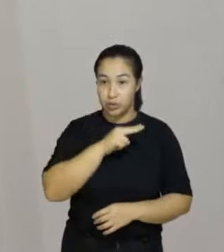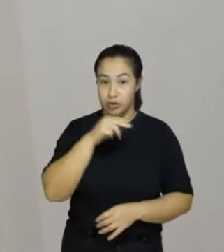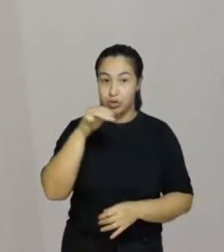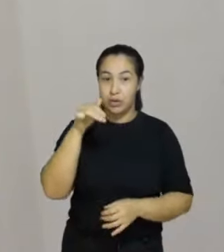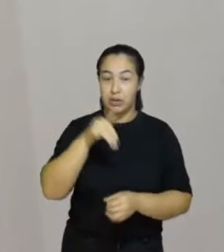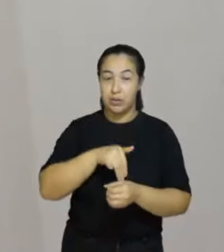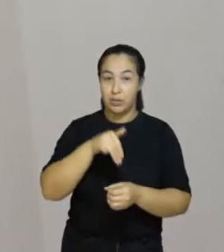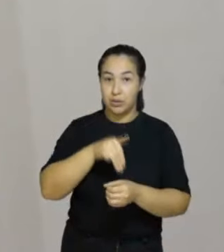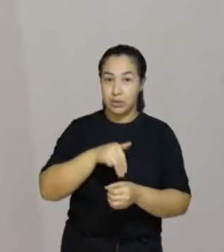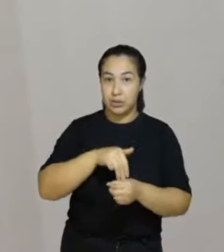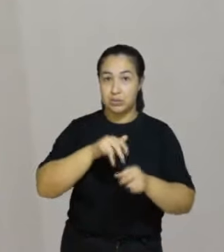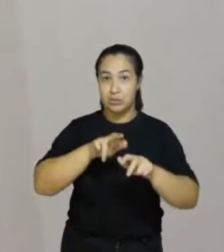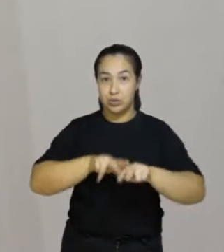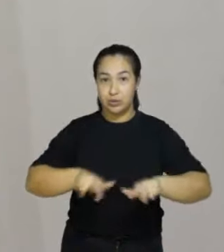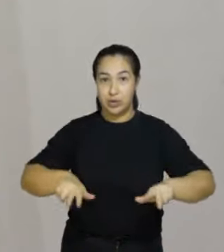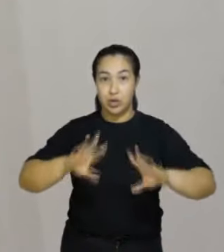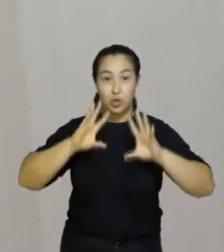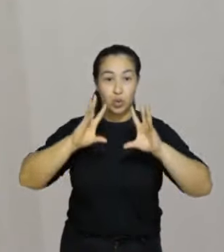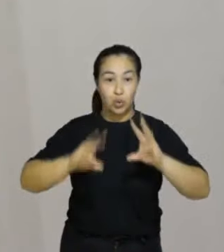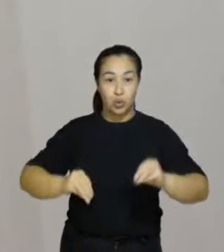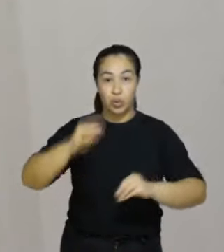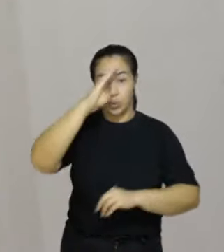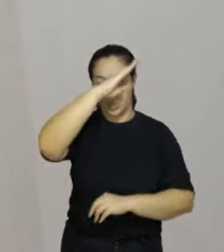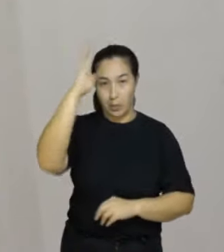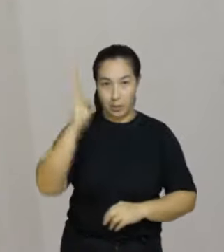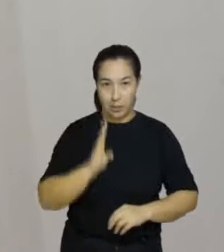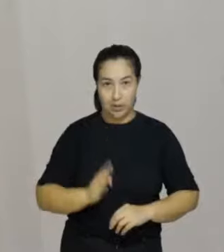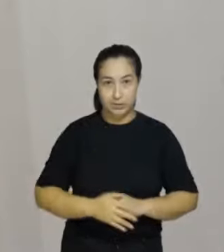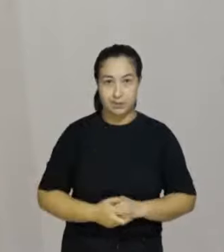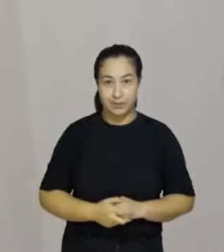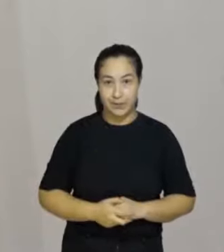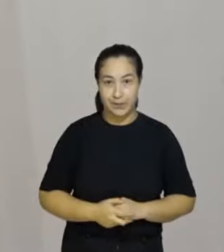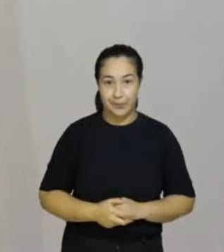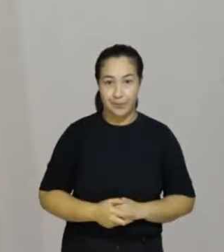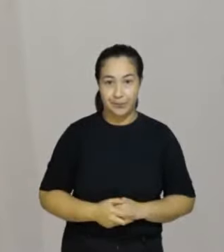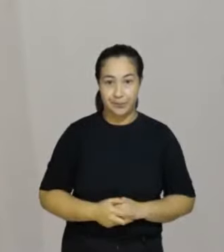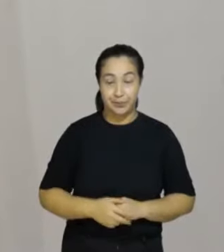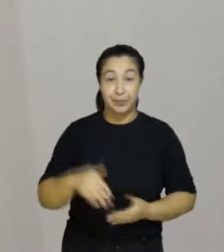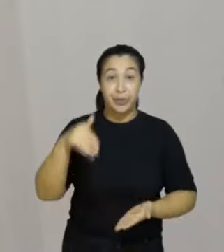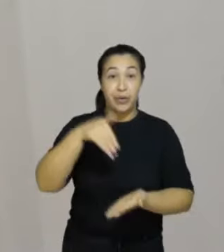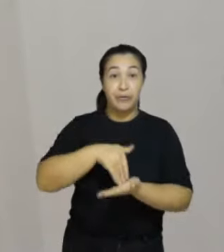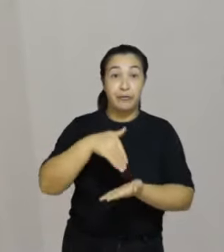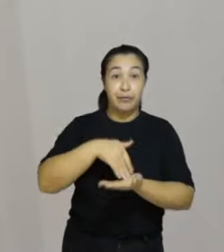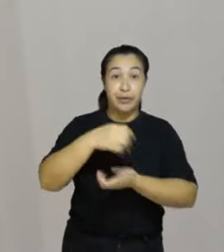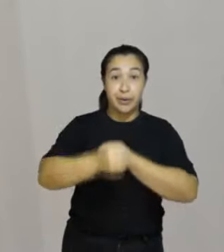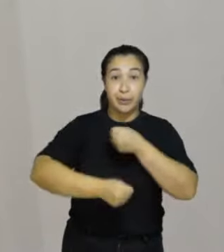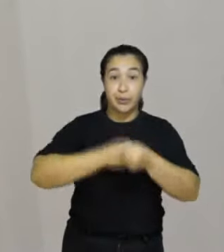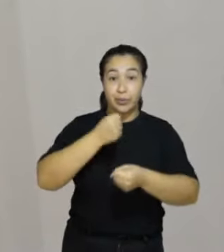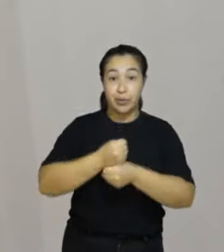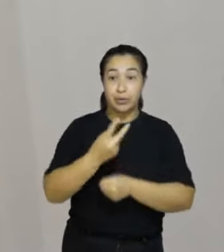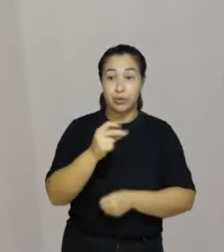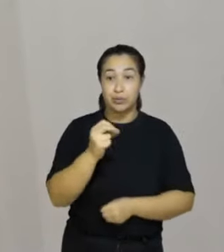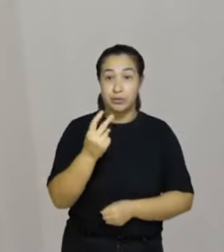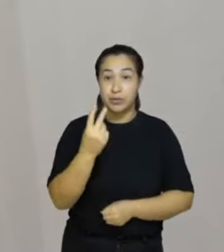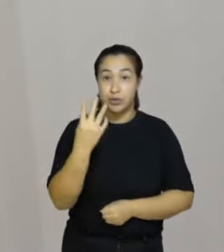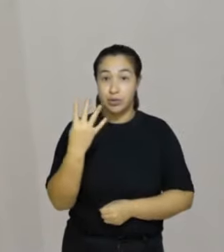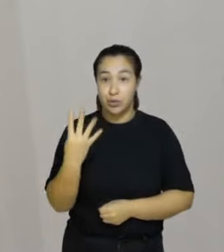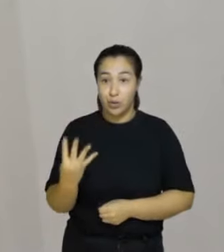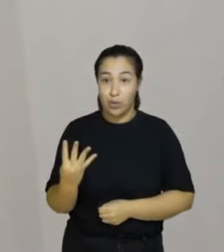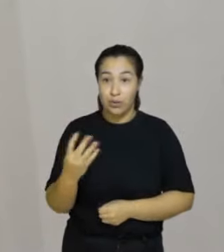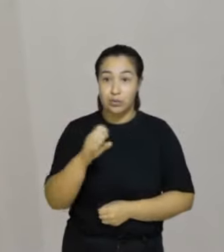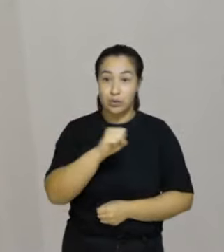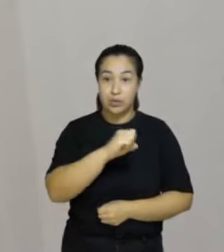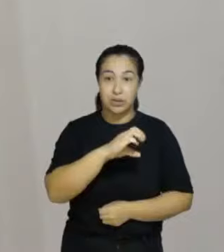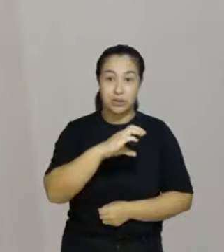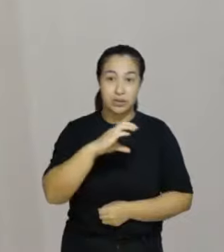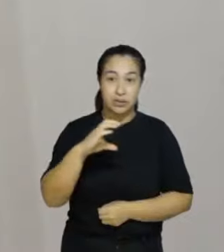municípios de todo o Brasil. E se você vê, deputado Antônio, deputado Emerson, Santa Catarina, per capita, foi o segundo